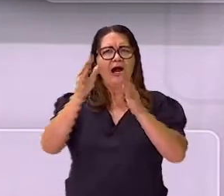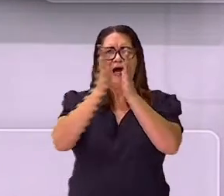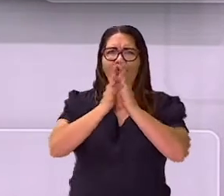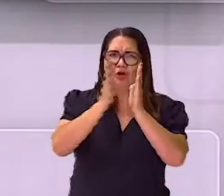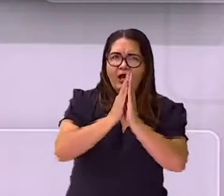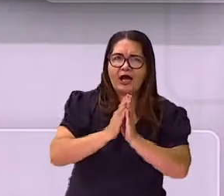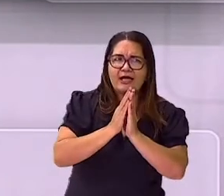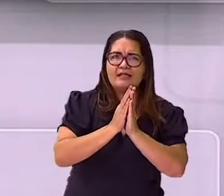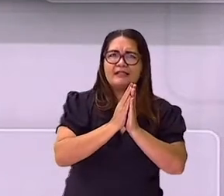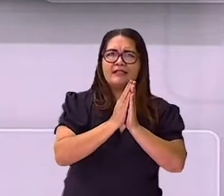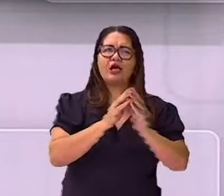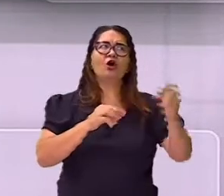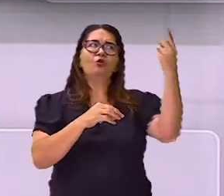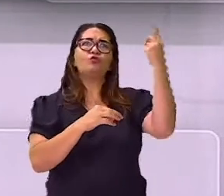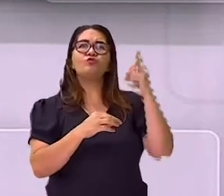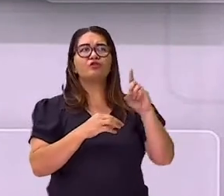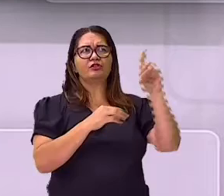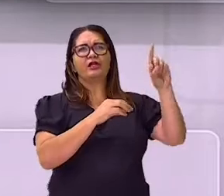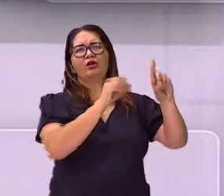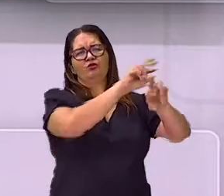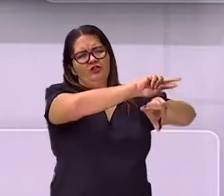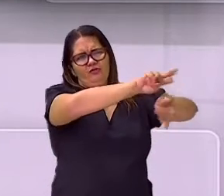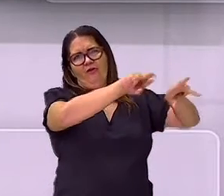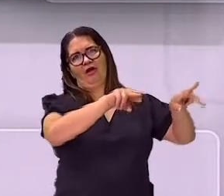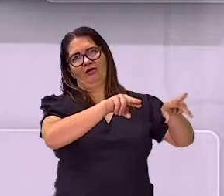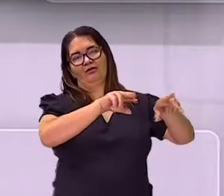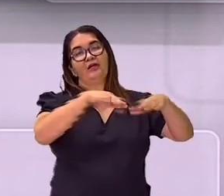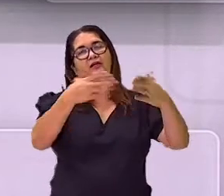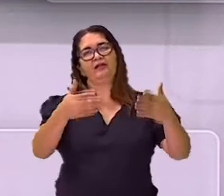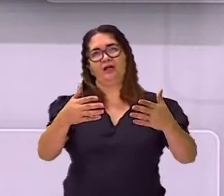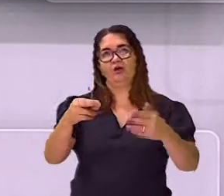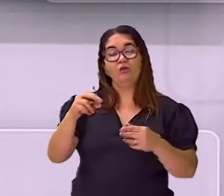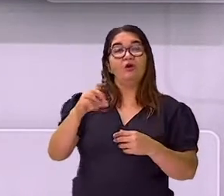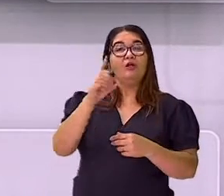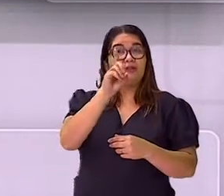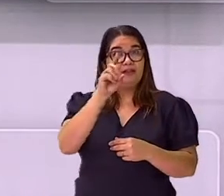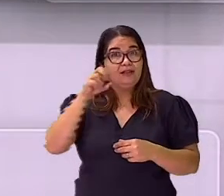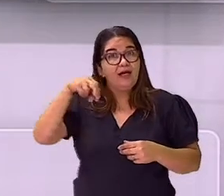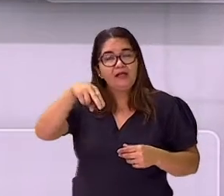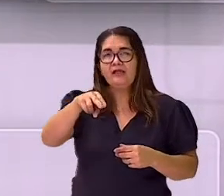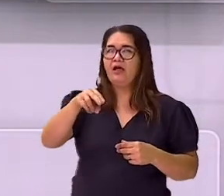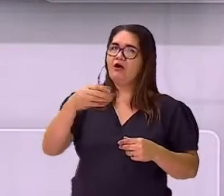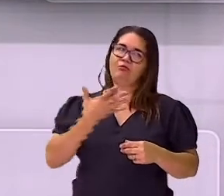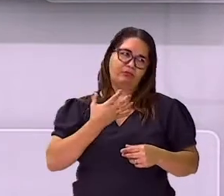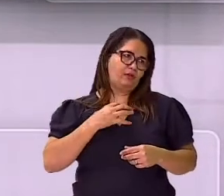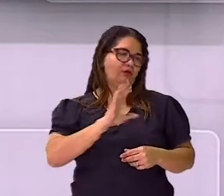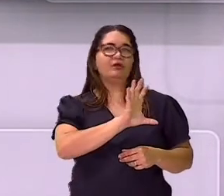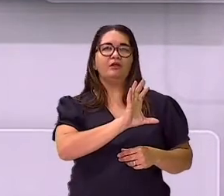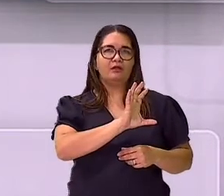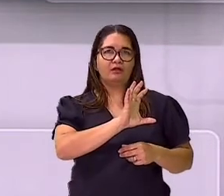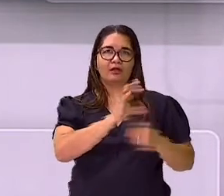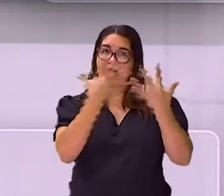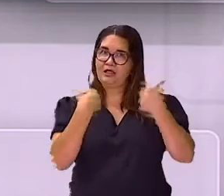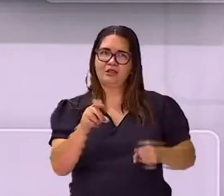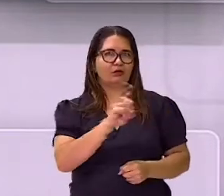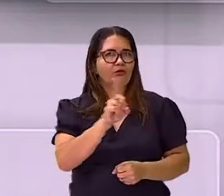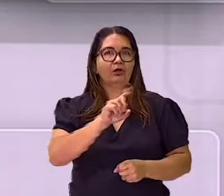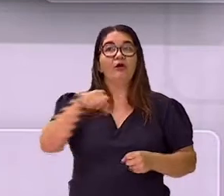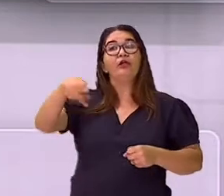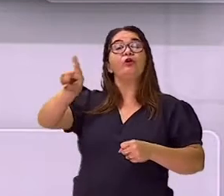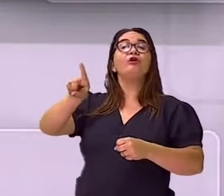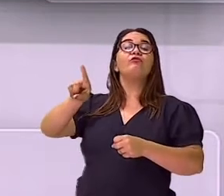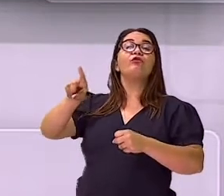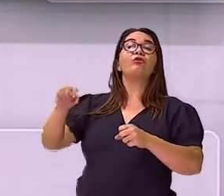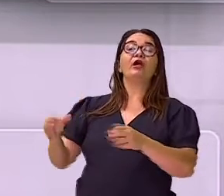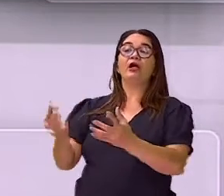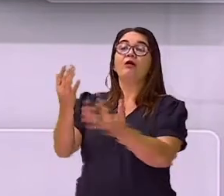contra Daniel e os seus irmãos, né? Irmãos de nacionalidade, seus amigos. Bom,